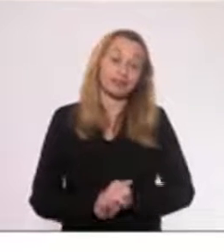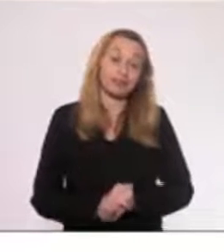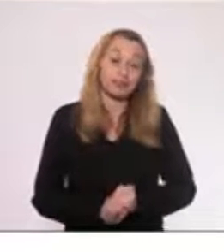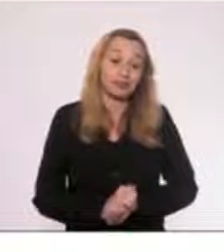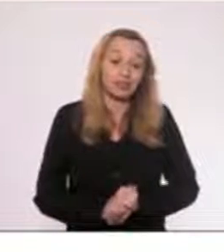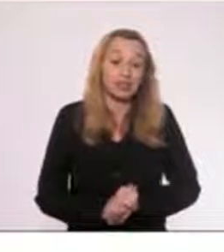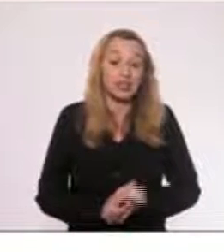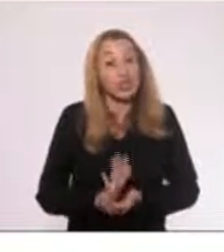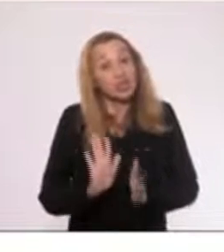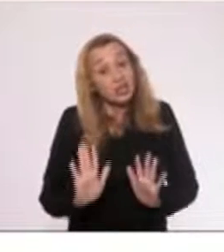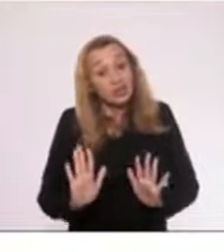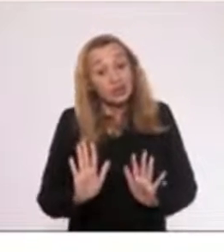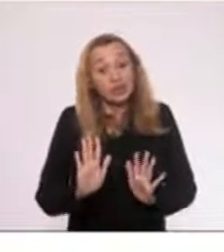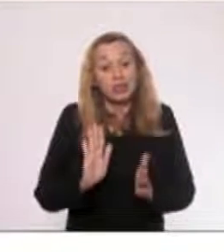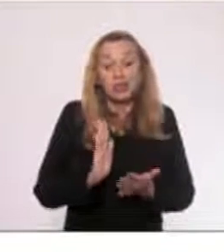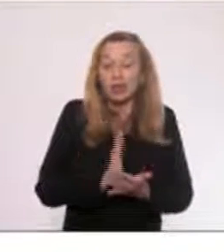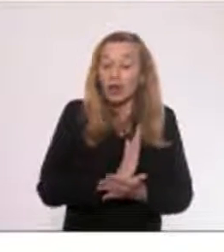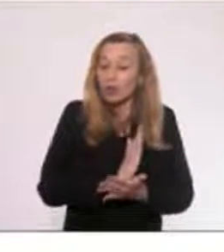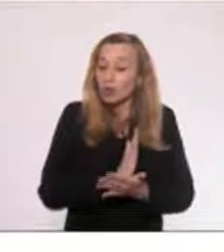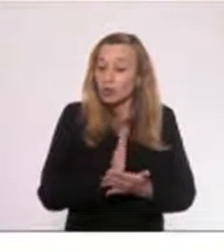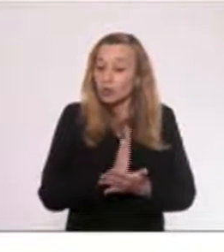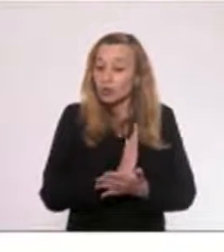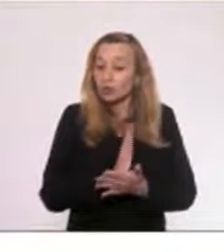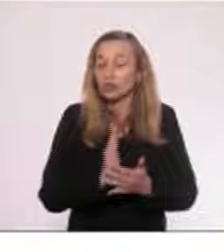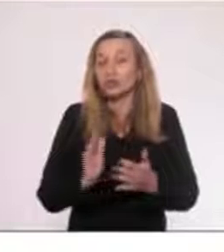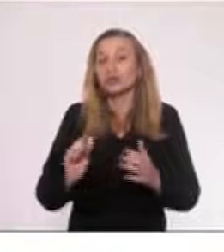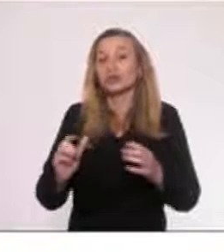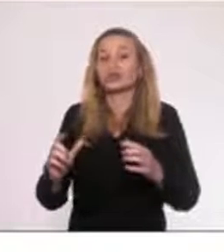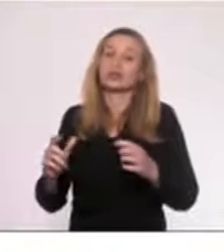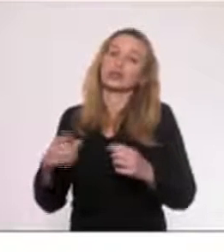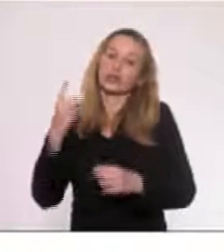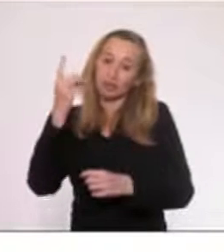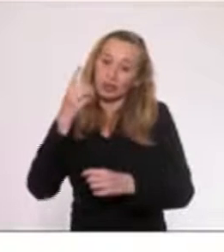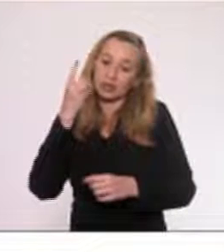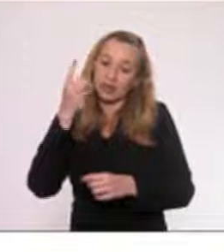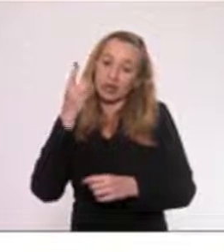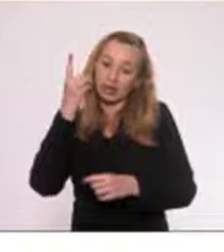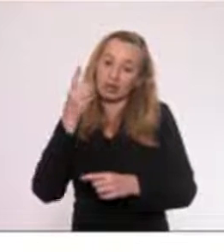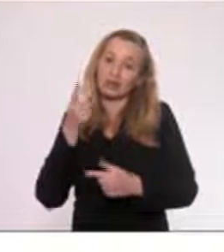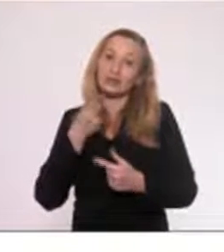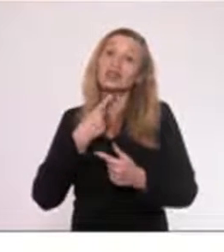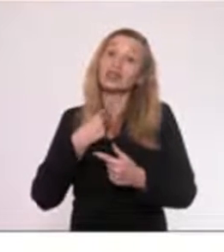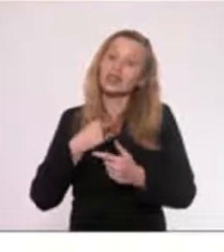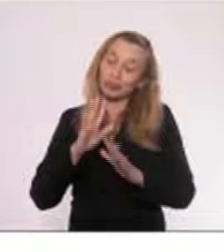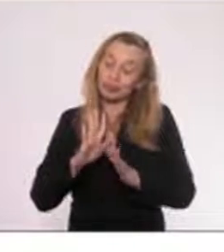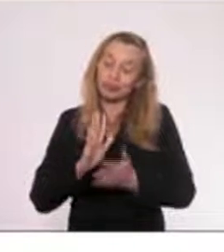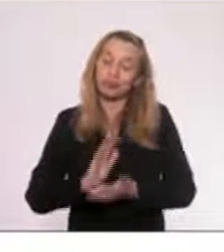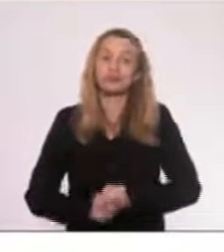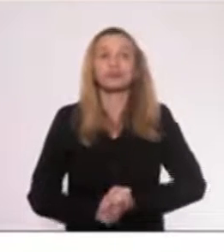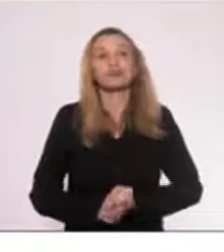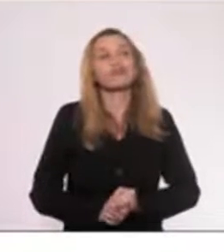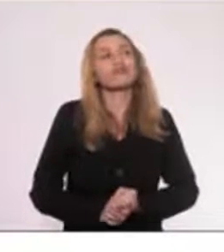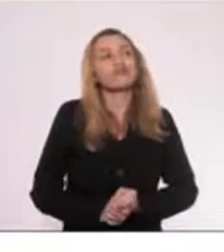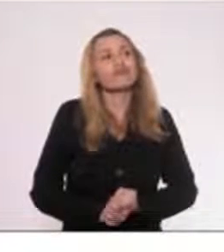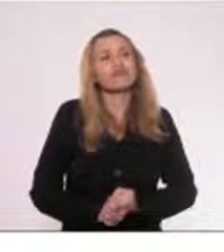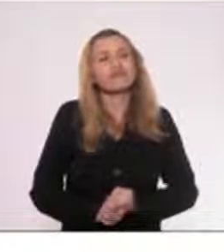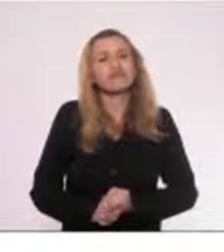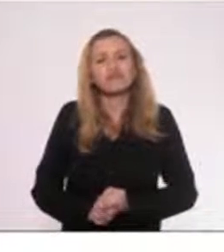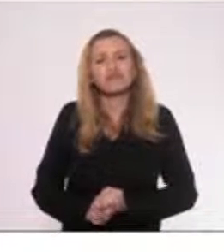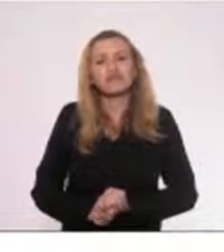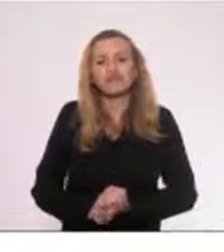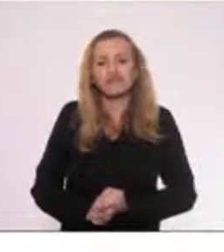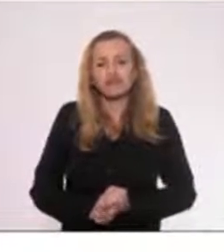que determinados deputados vociferam nessa casa. E não me